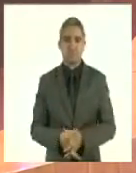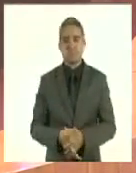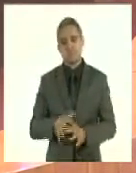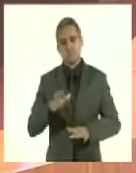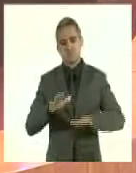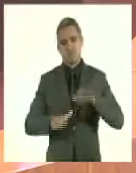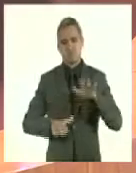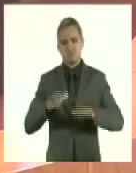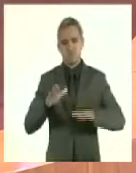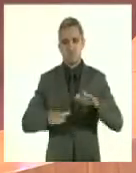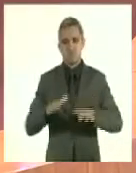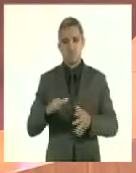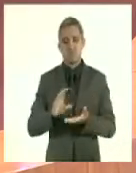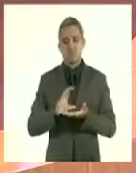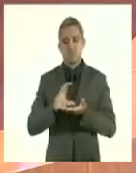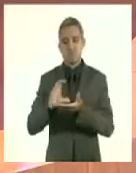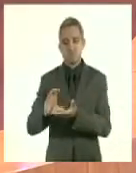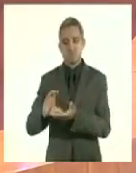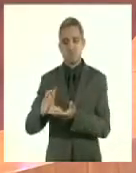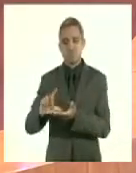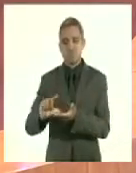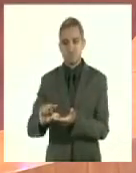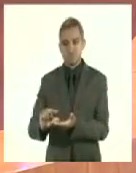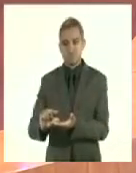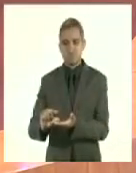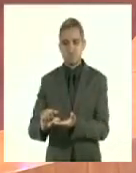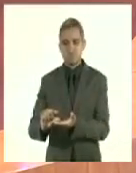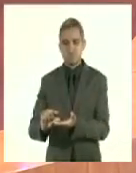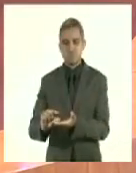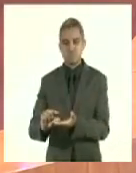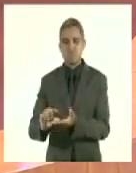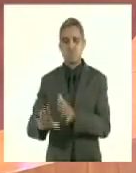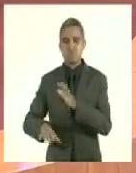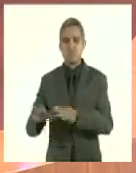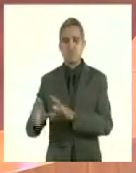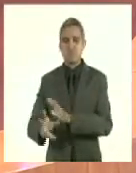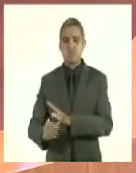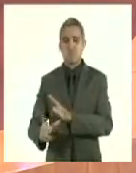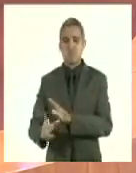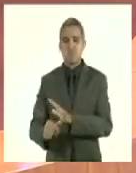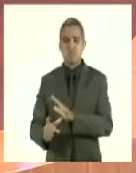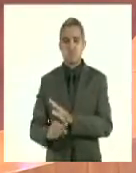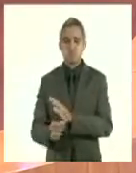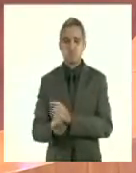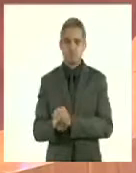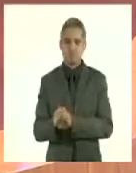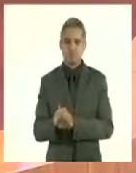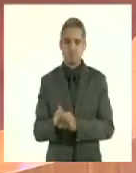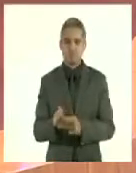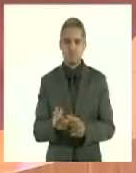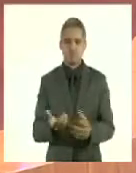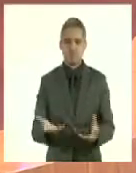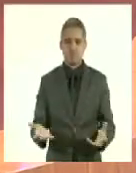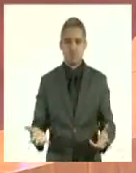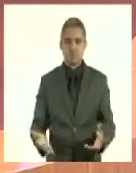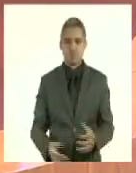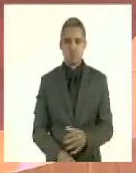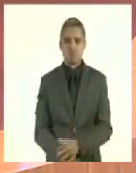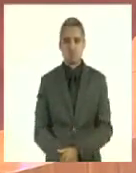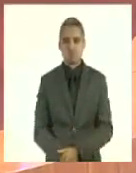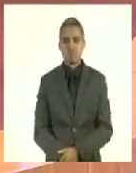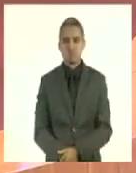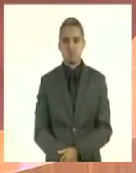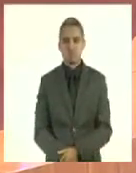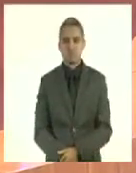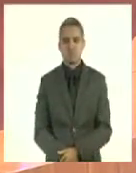vezes os recursos saem pelo ralo. Já lhe dei uma parte, vou usar mais do meu tempo, que já